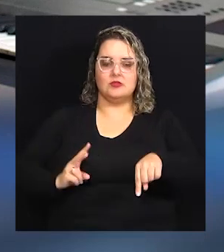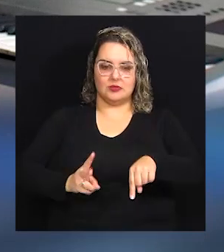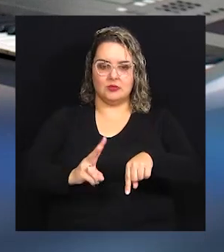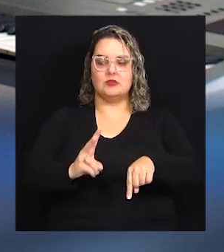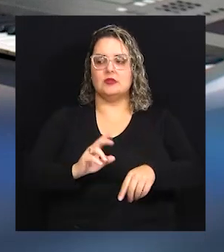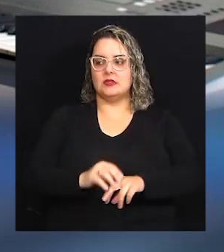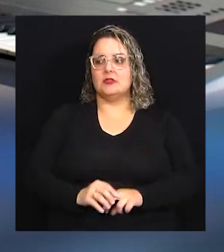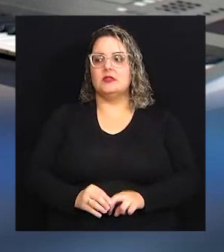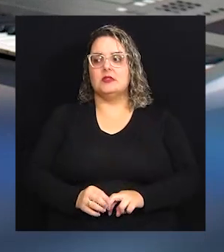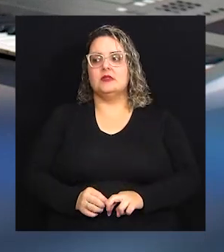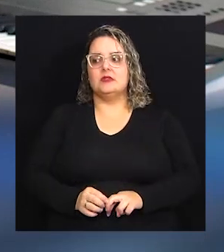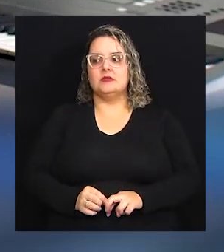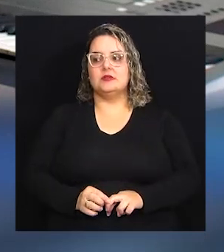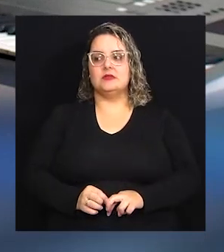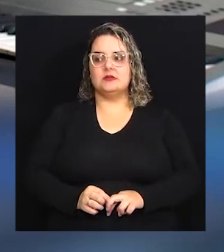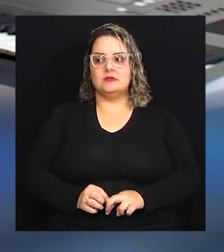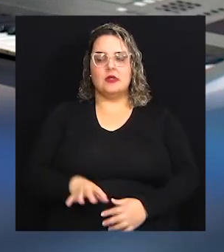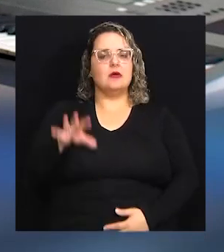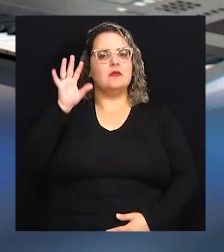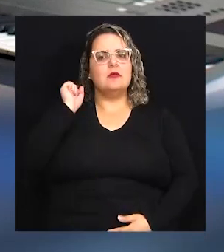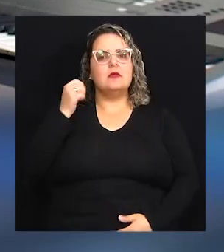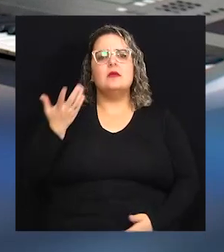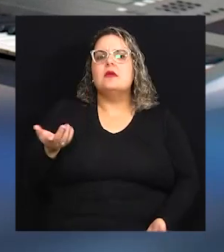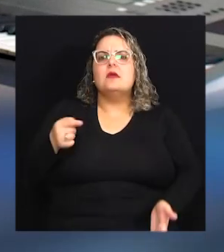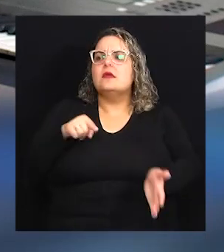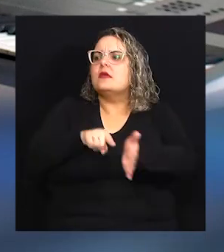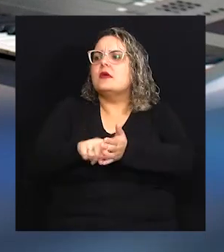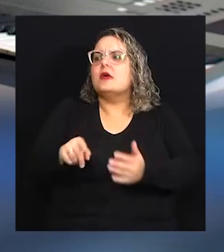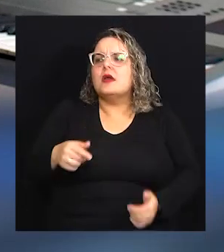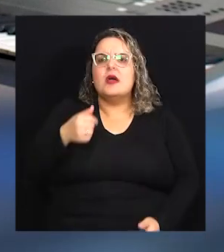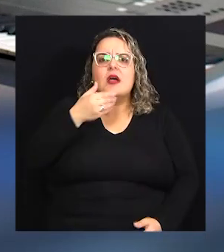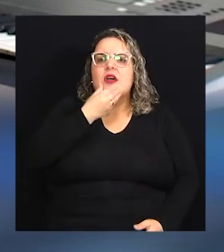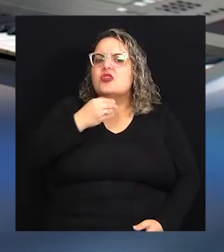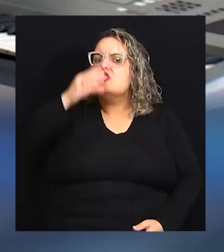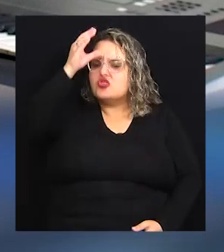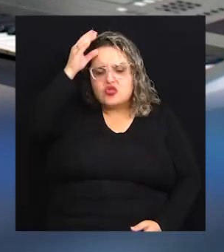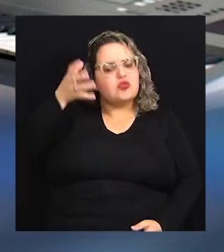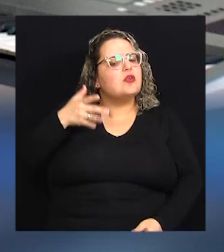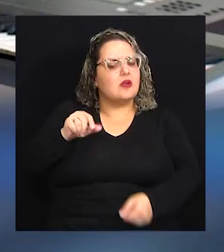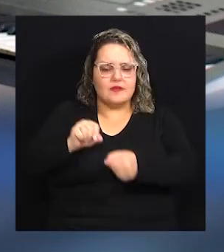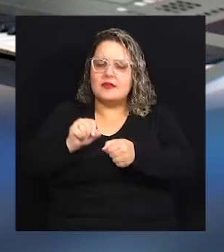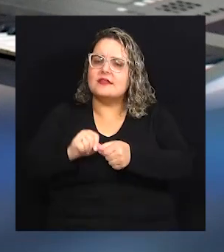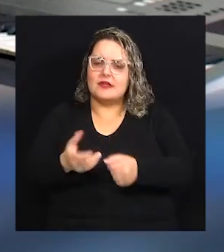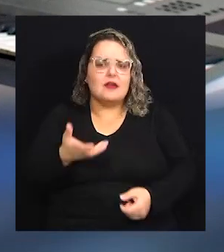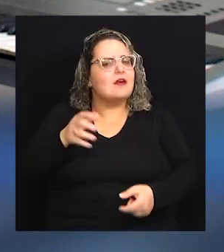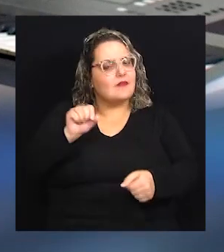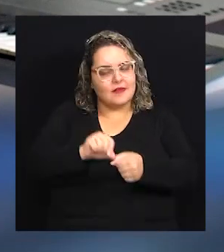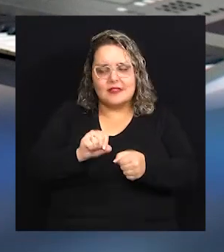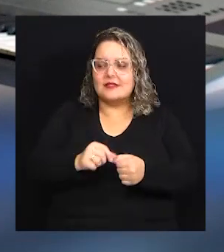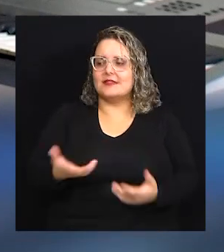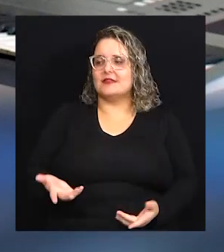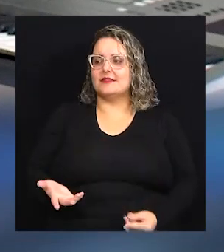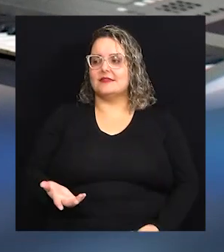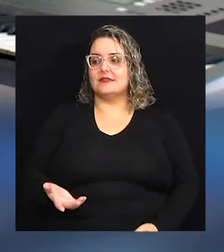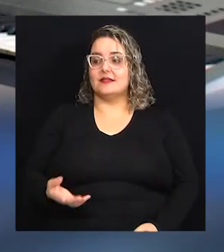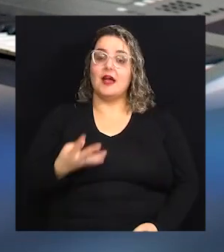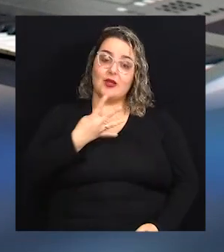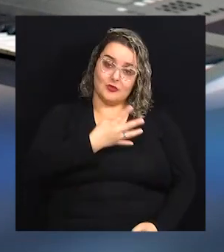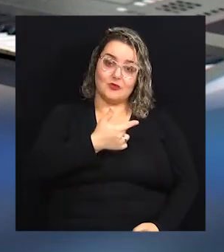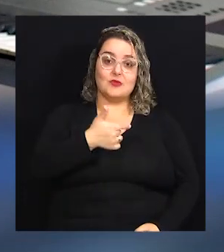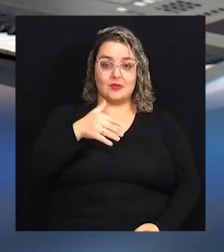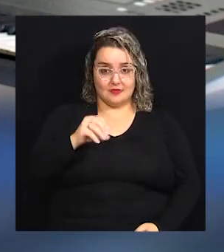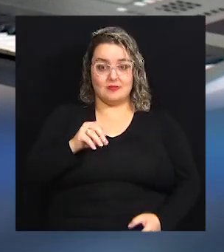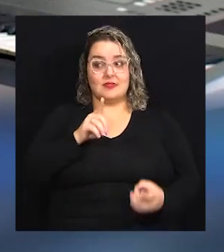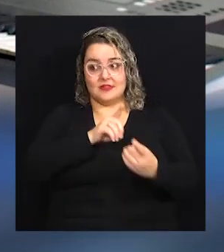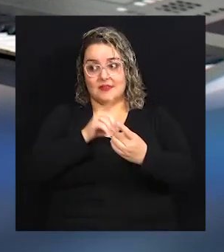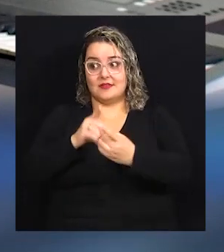turma fixa, que era CPV 6, e eles ouviam e eles ficaram perguntando, tio, eu quero fazer. E aí hoje,